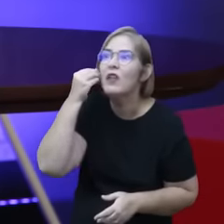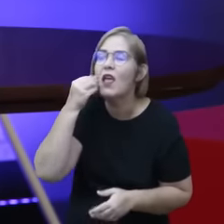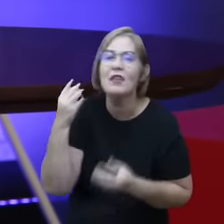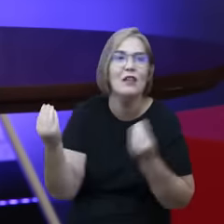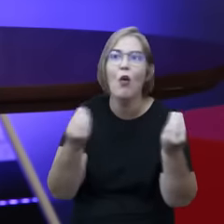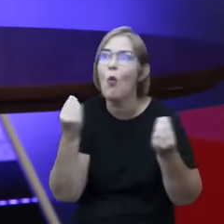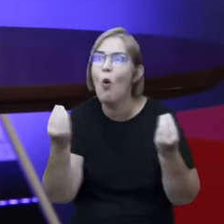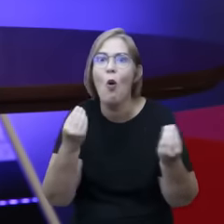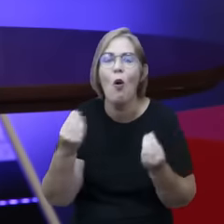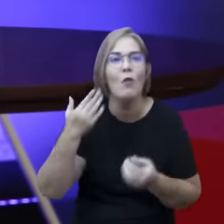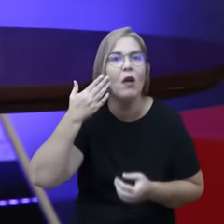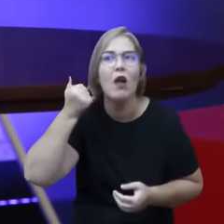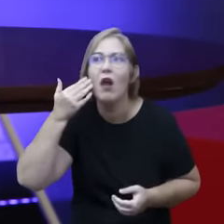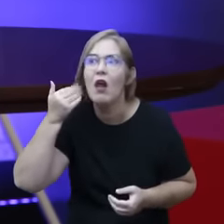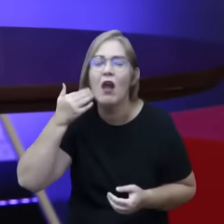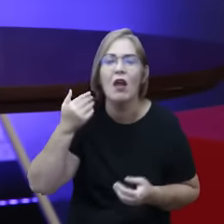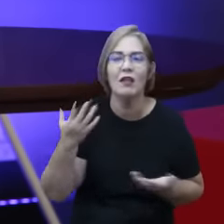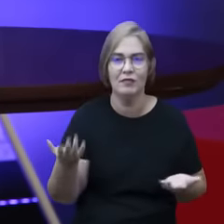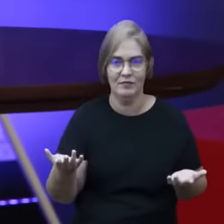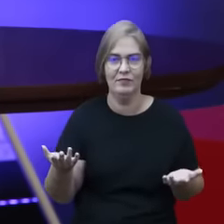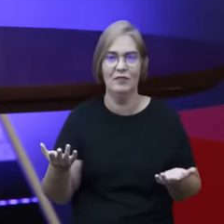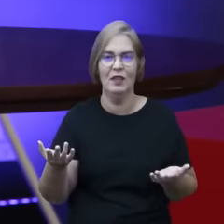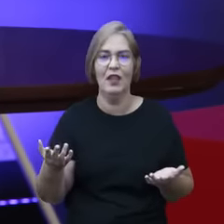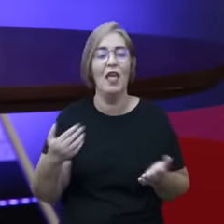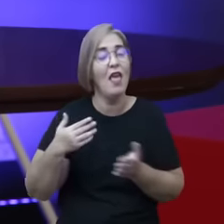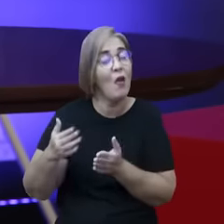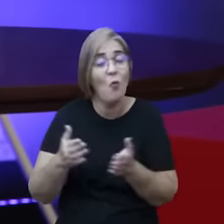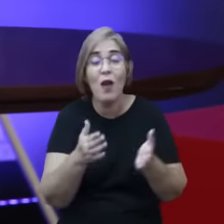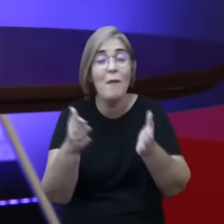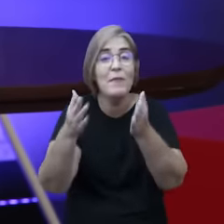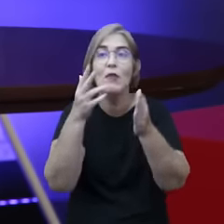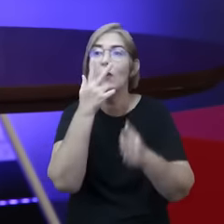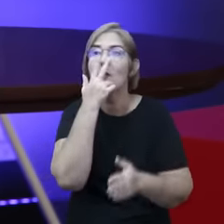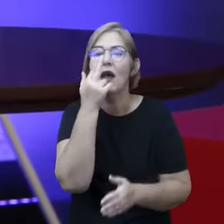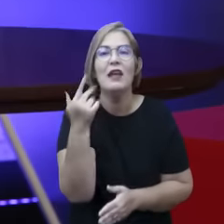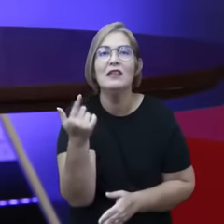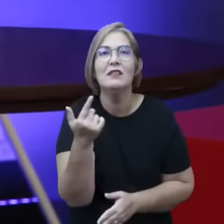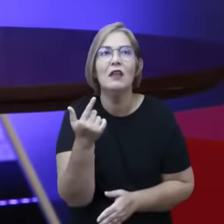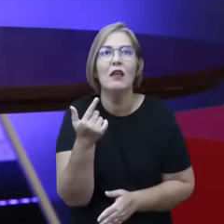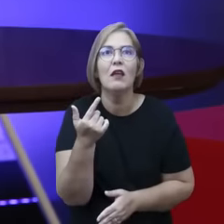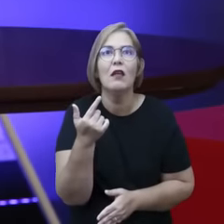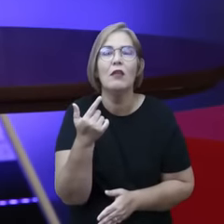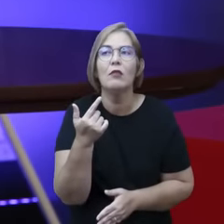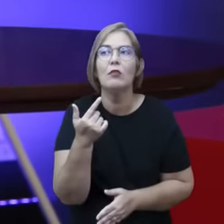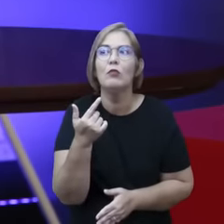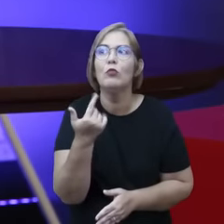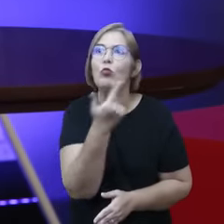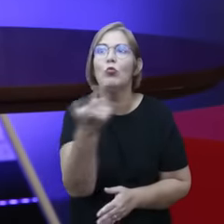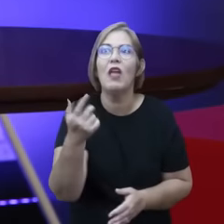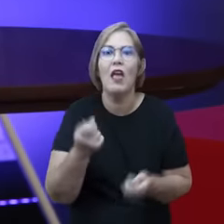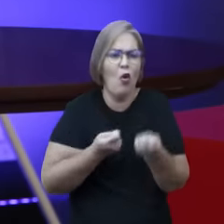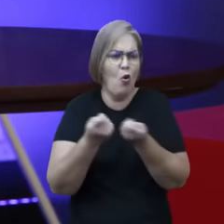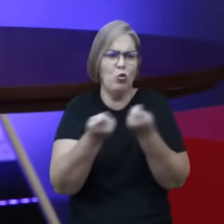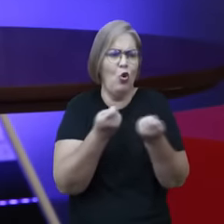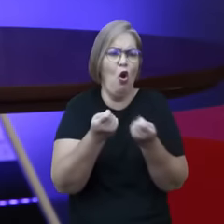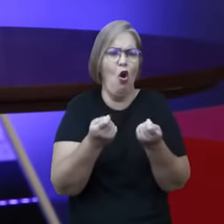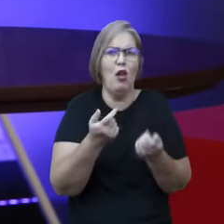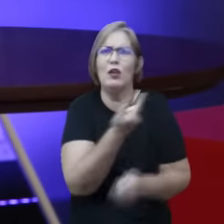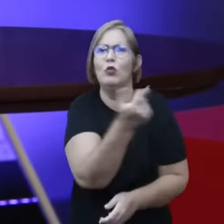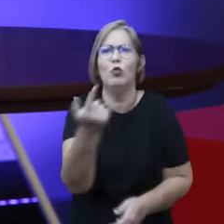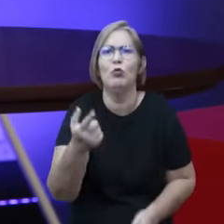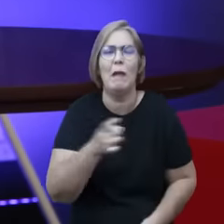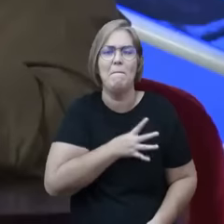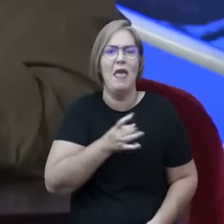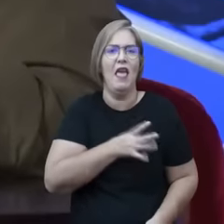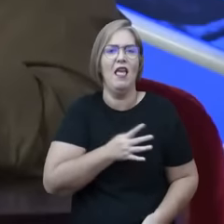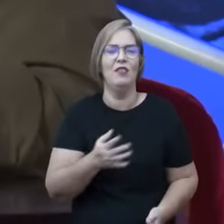que eles fazem. E essa trajetória é uma trajetória completamente no escuro. É assim também que nós fazemos diante do absurdo da existência. É isso que é o